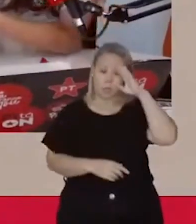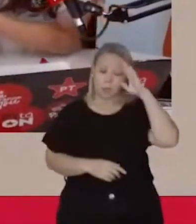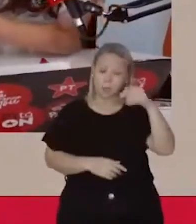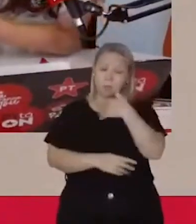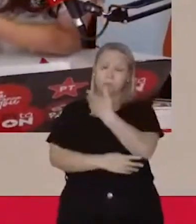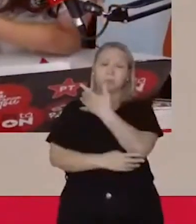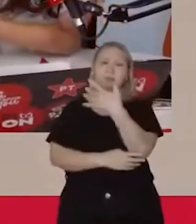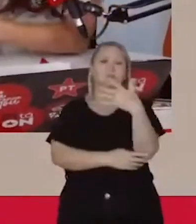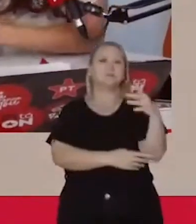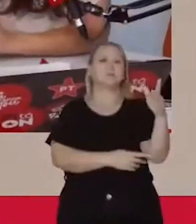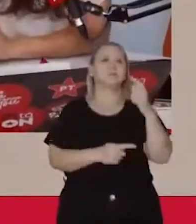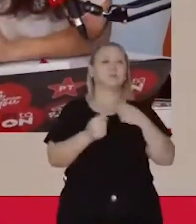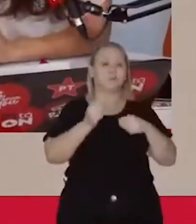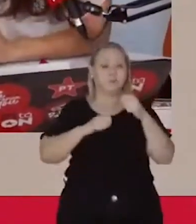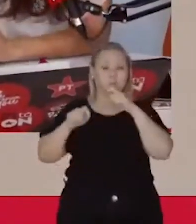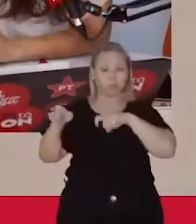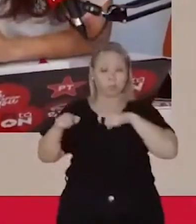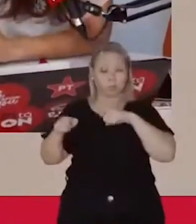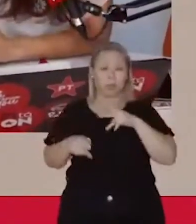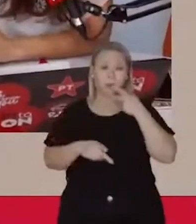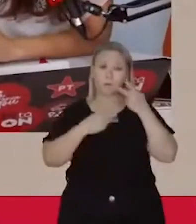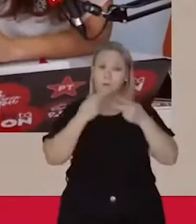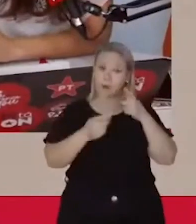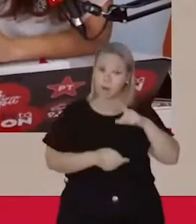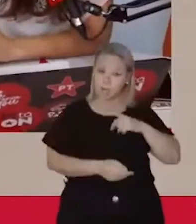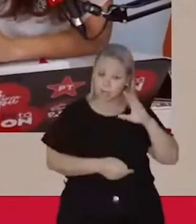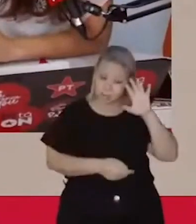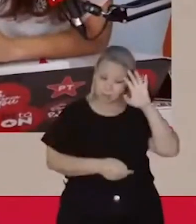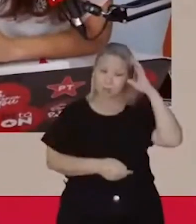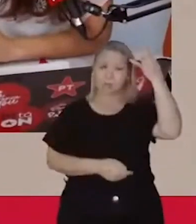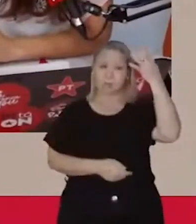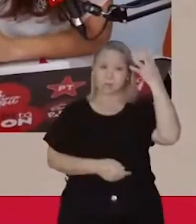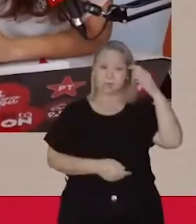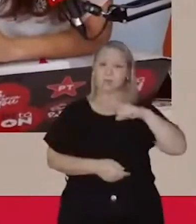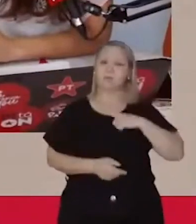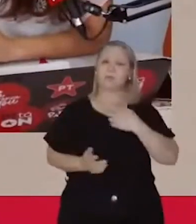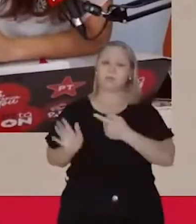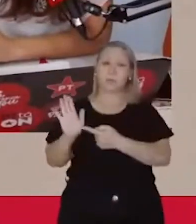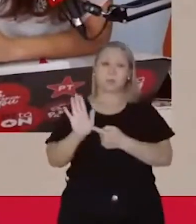dizer, solução existe. Solução nós temos como apresentar. A